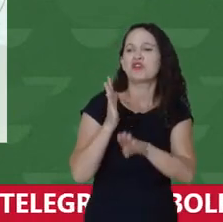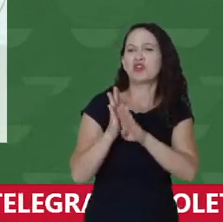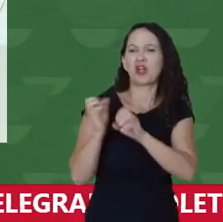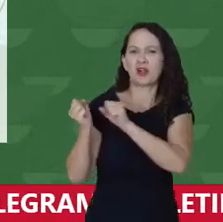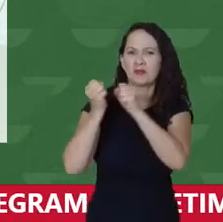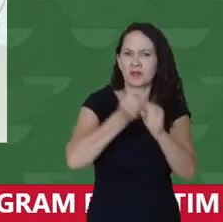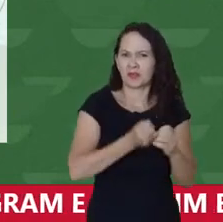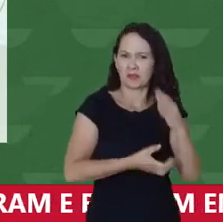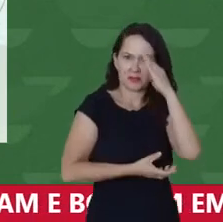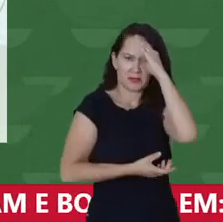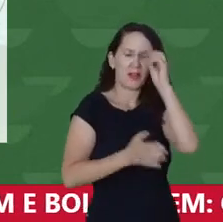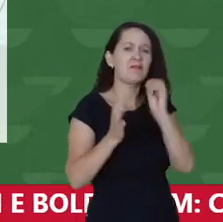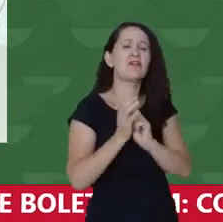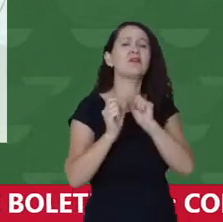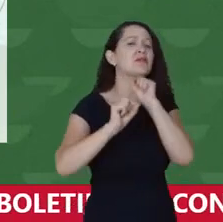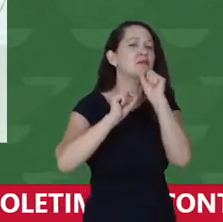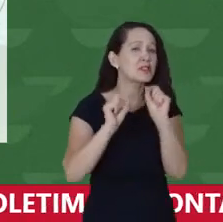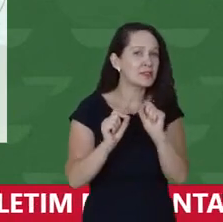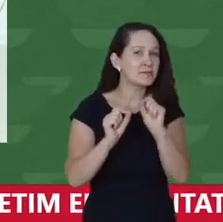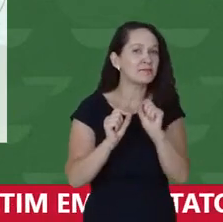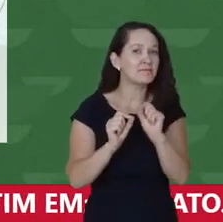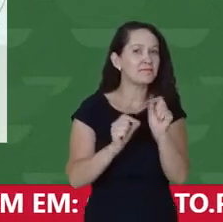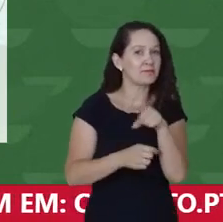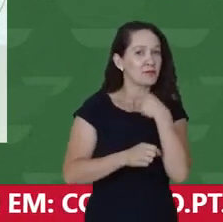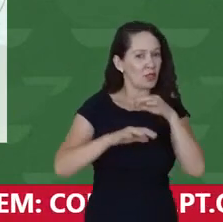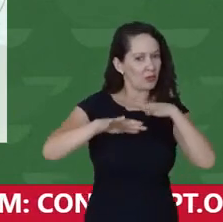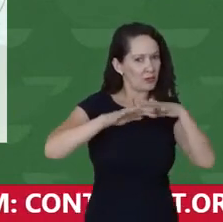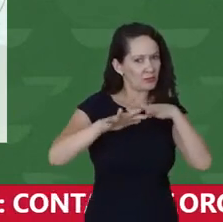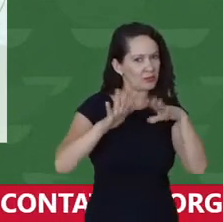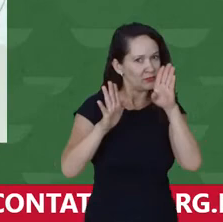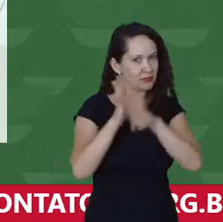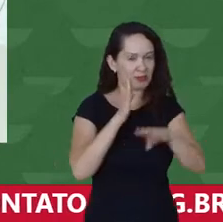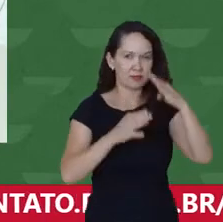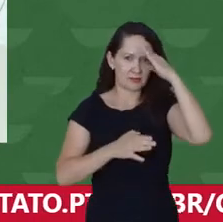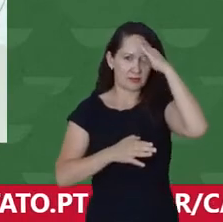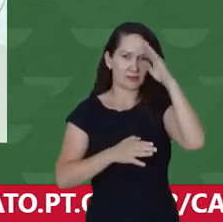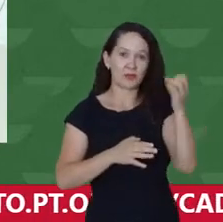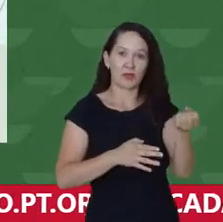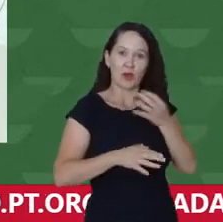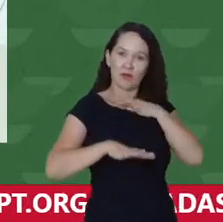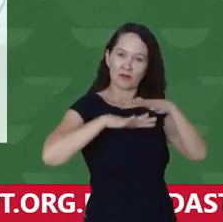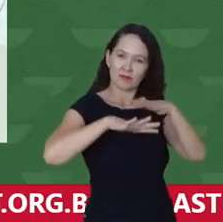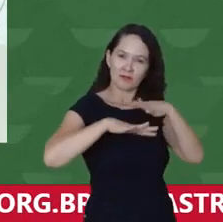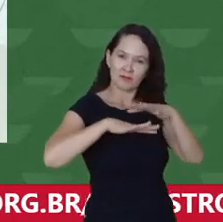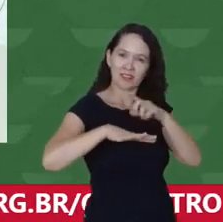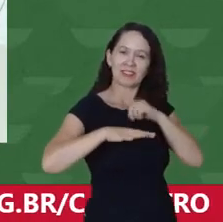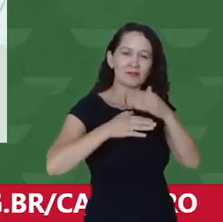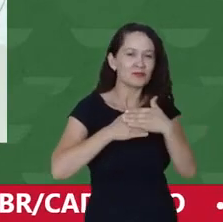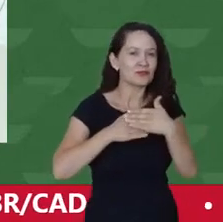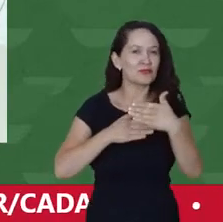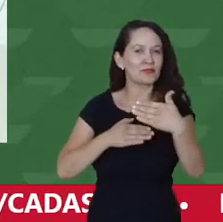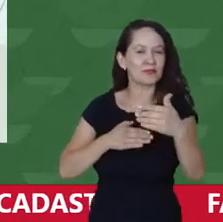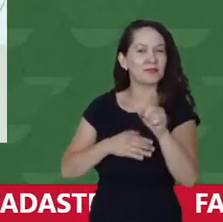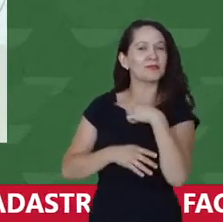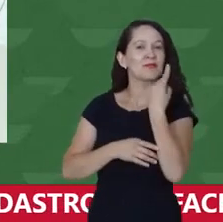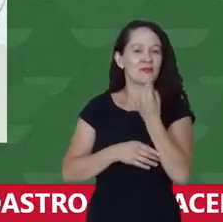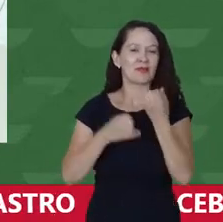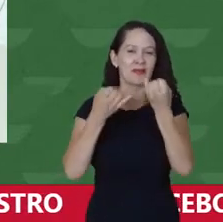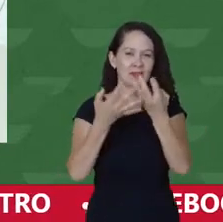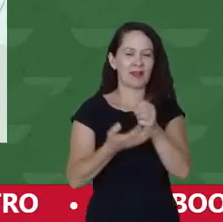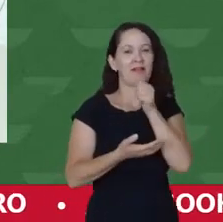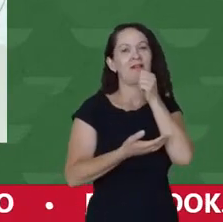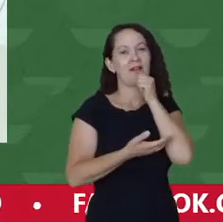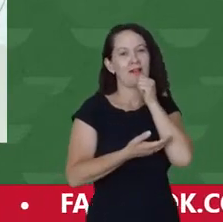poder? Né? Vamos debatendo também isso e a nossa mobilização do Fora Bolsonaro. Novas mobilizações terão pela frente, ao final nós vamos falar